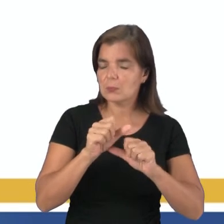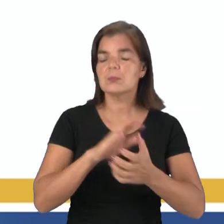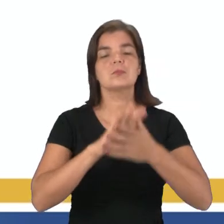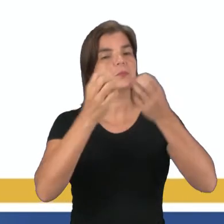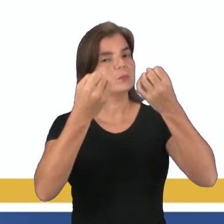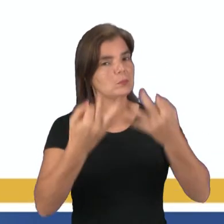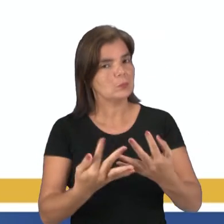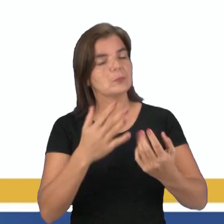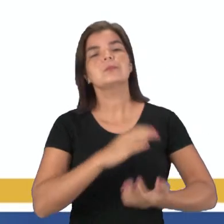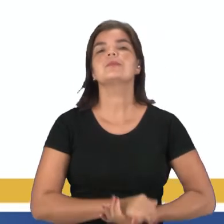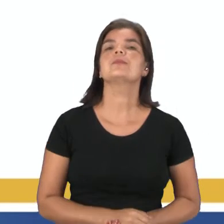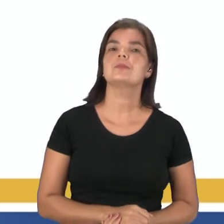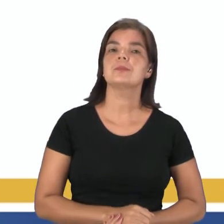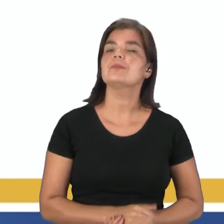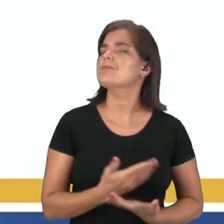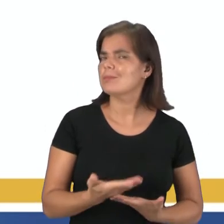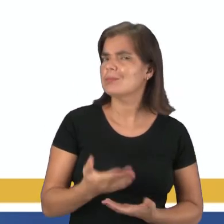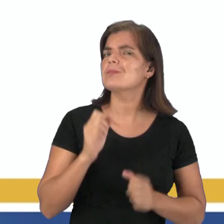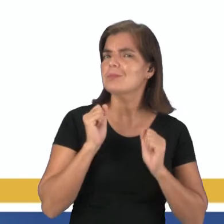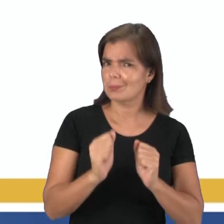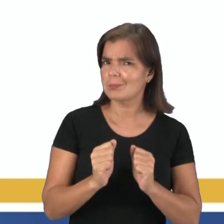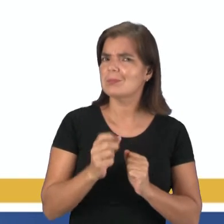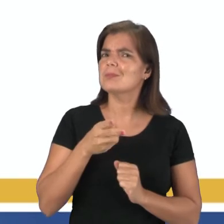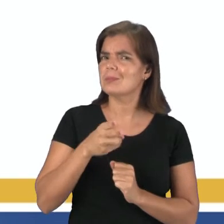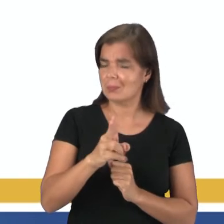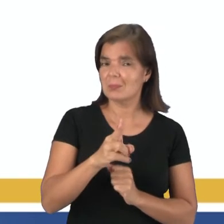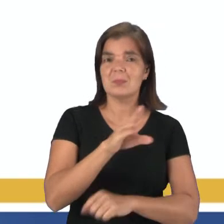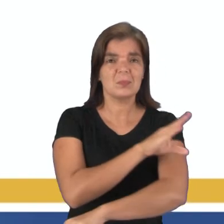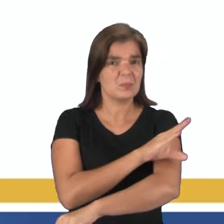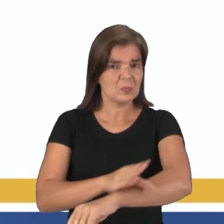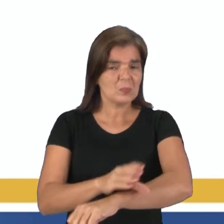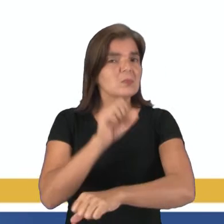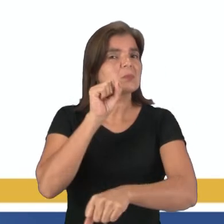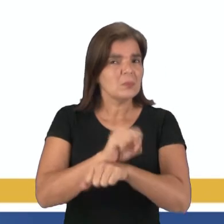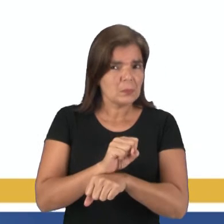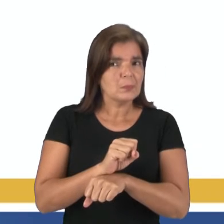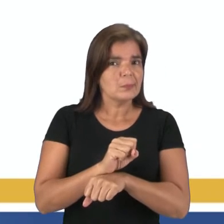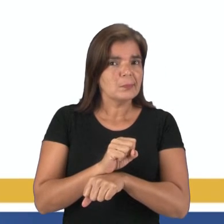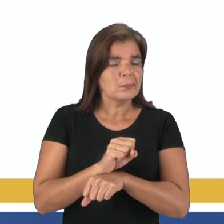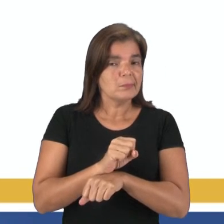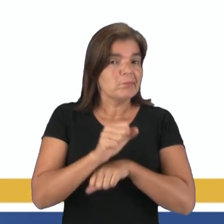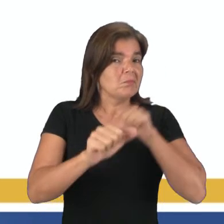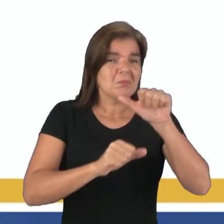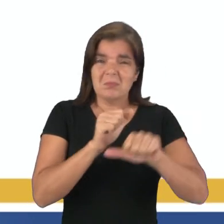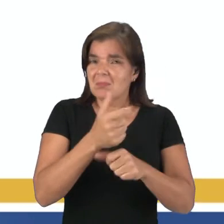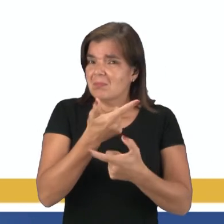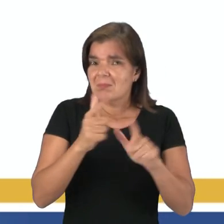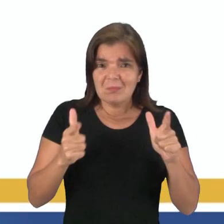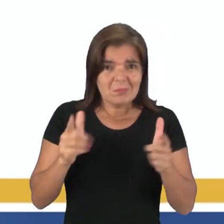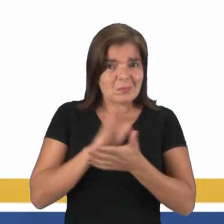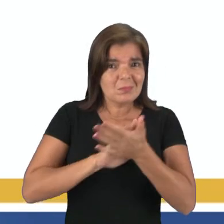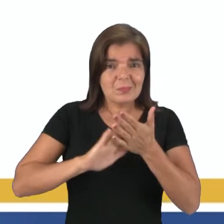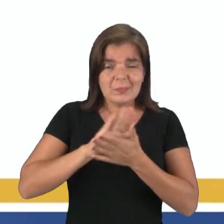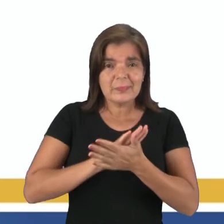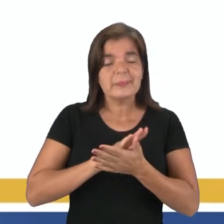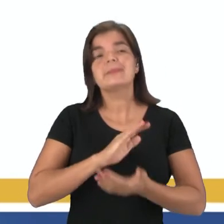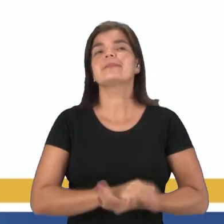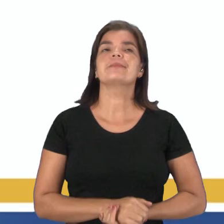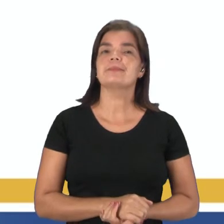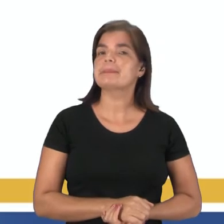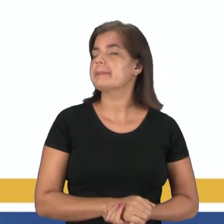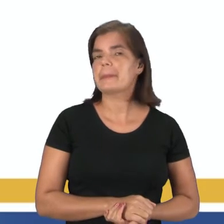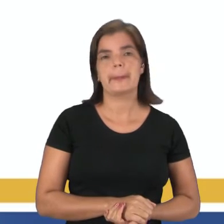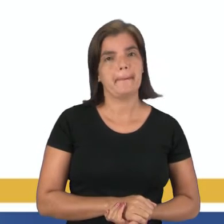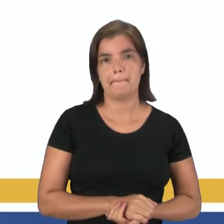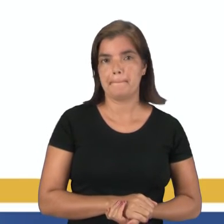estagnada sem necessidades de mudança? Justifique. E aí, a gente pode afirmar que a cultura é única e permanece sempre